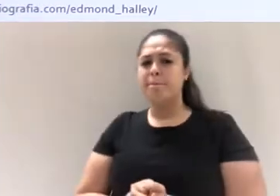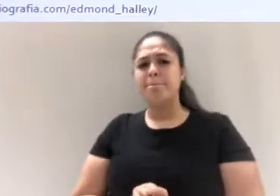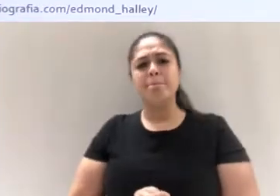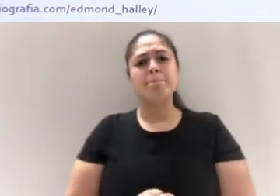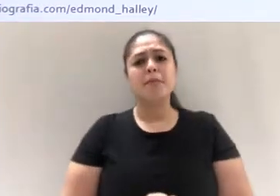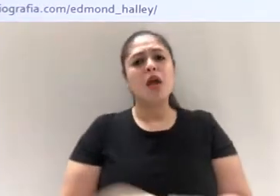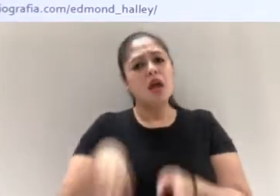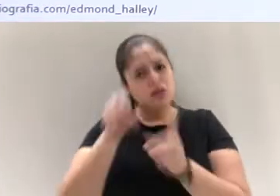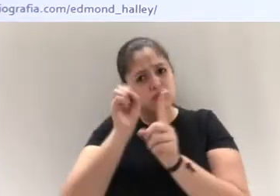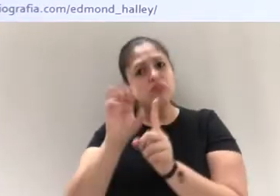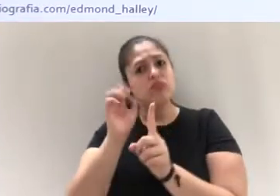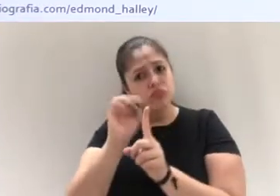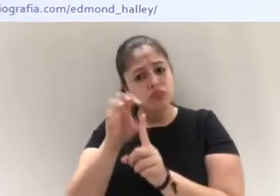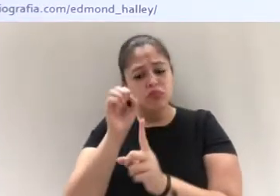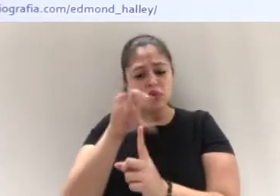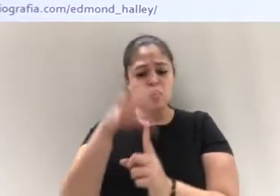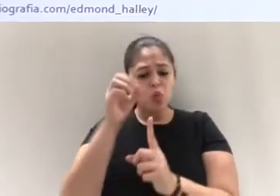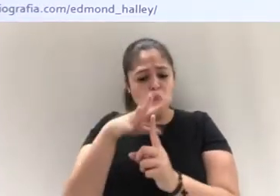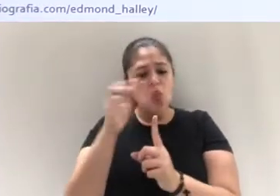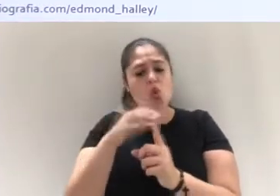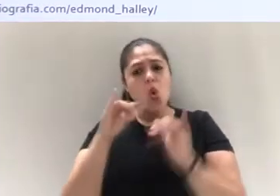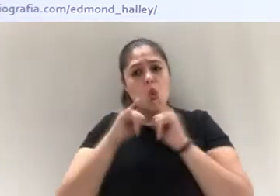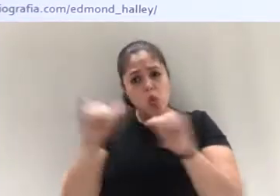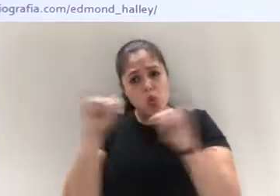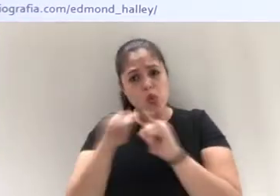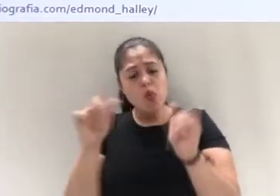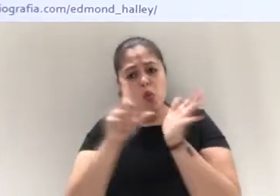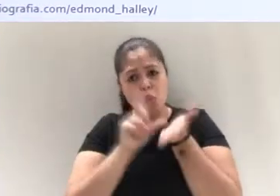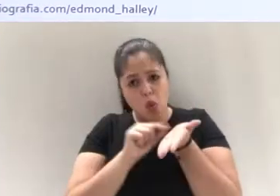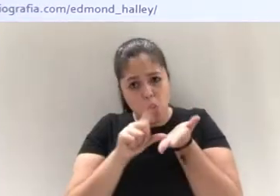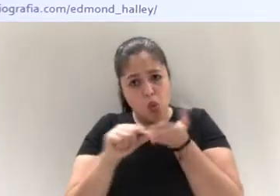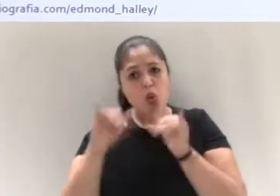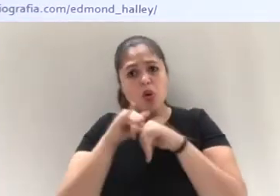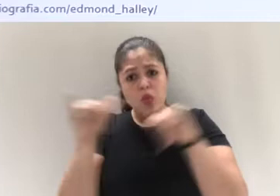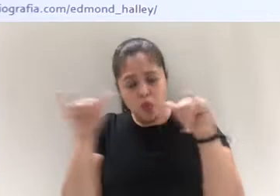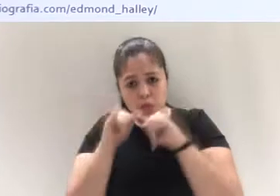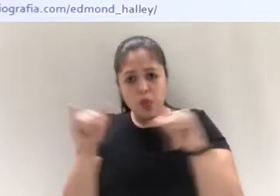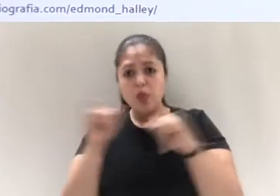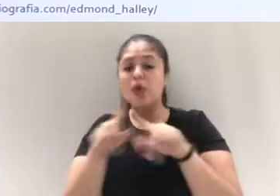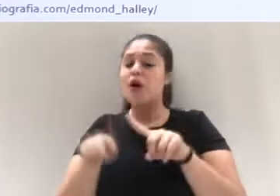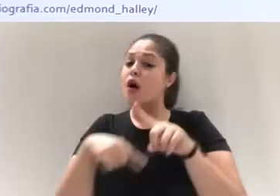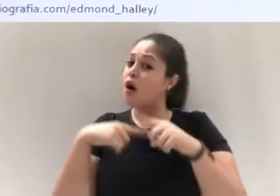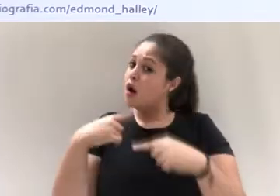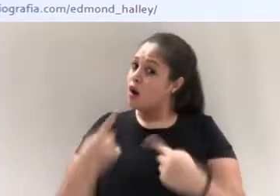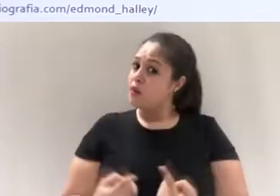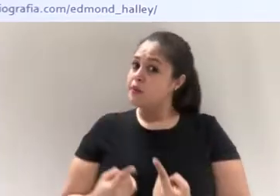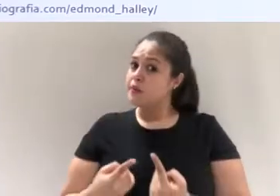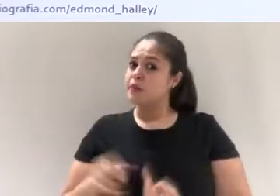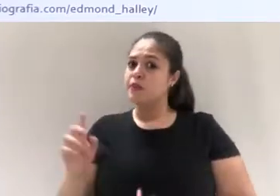Halley incentivou a Newton para que publicasse seus estudos. Então, Halley